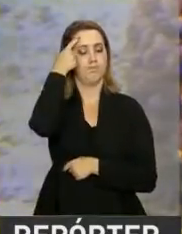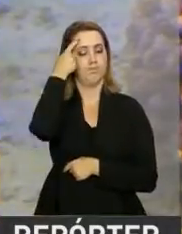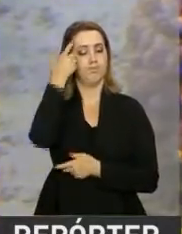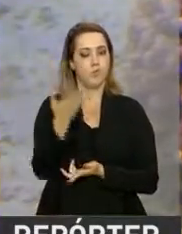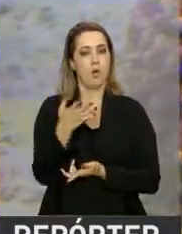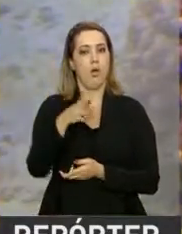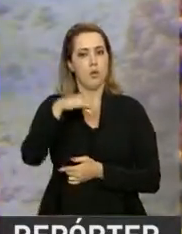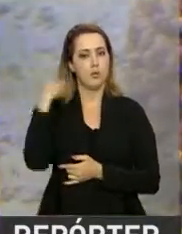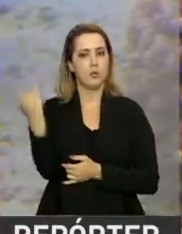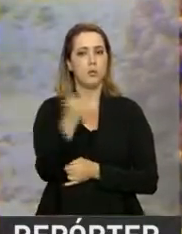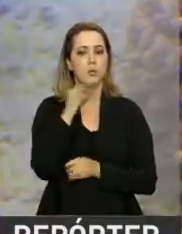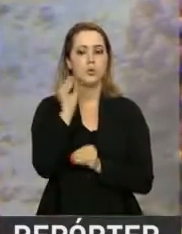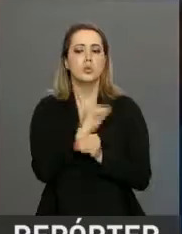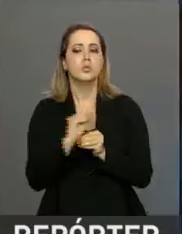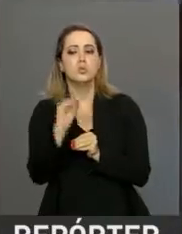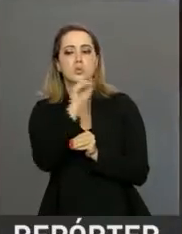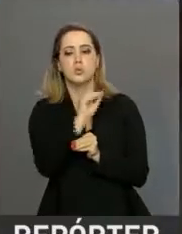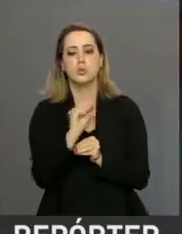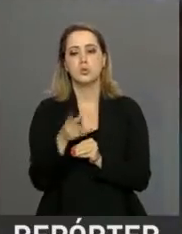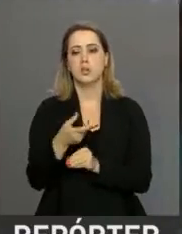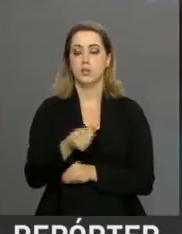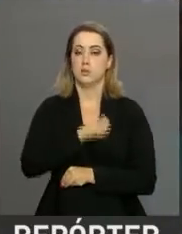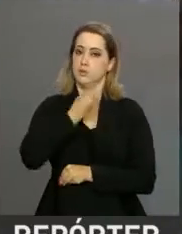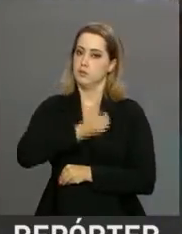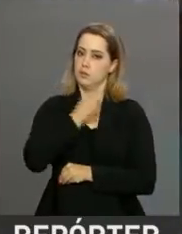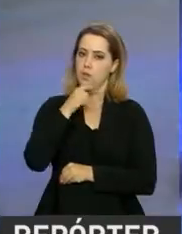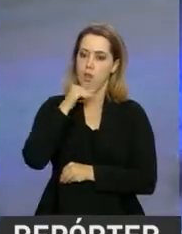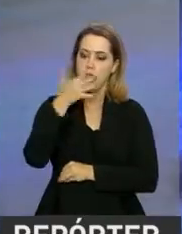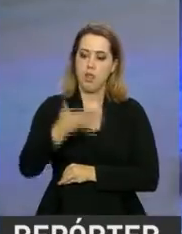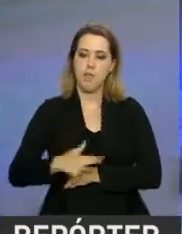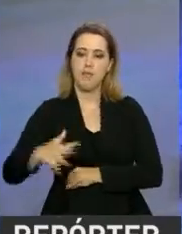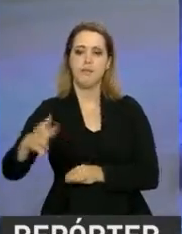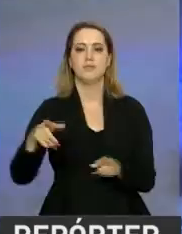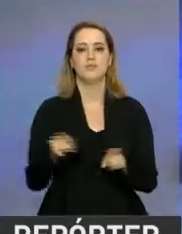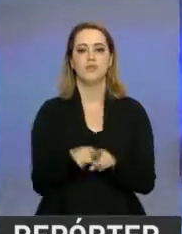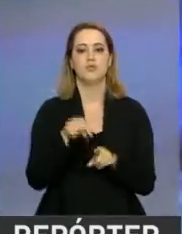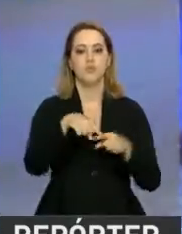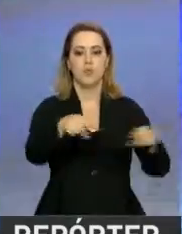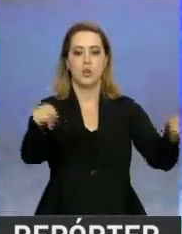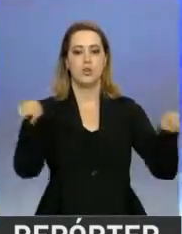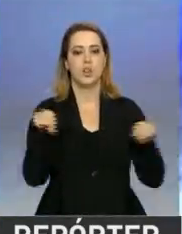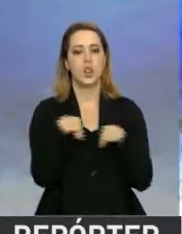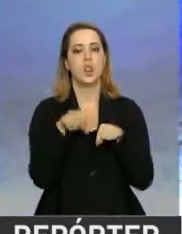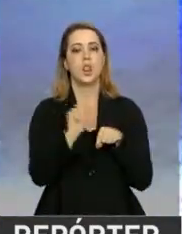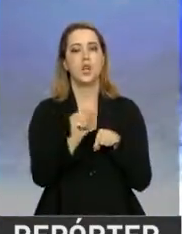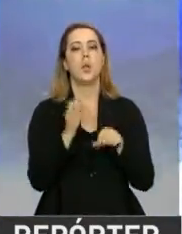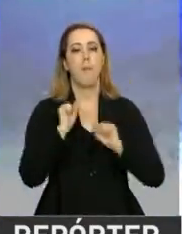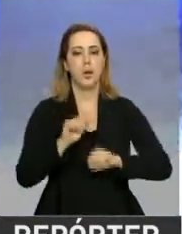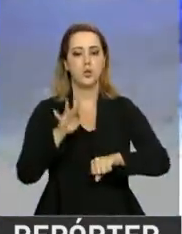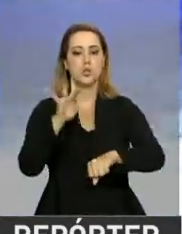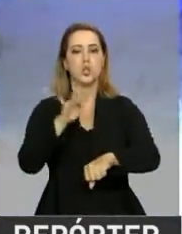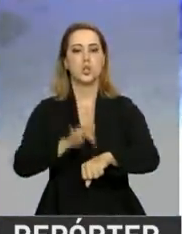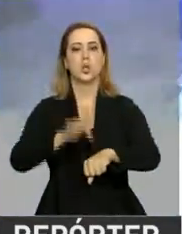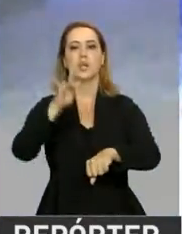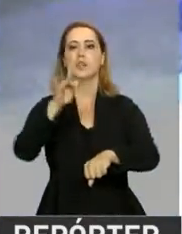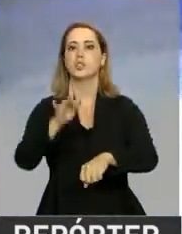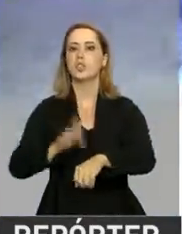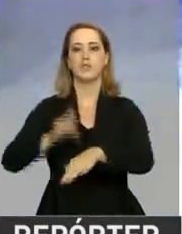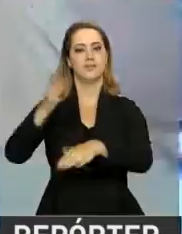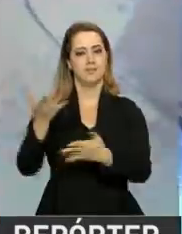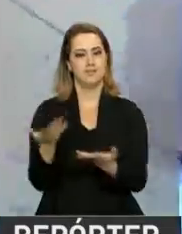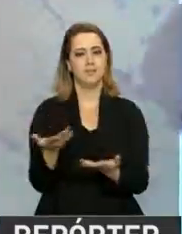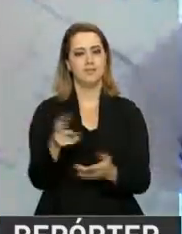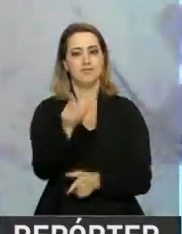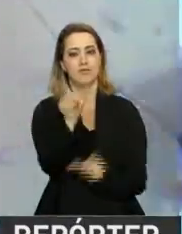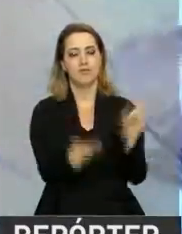sobre a importância da preservação da vida marinha. É o caso do chamado tanque de toque. É um espaço onde o público visitante